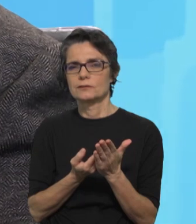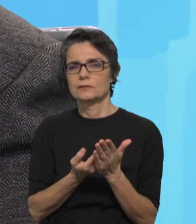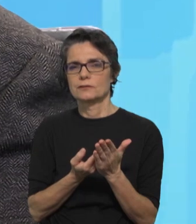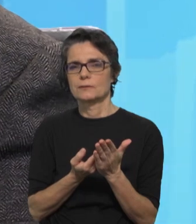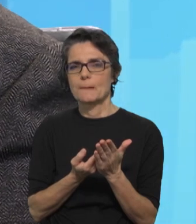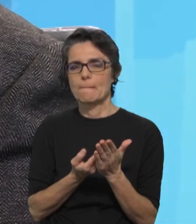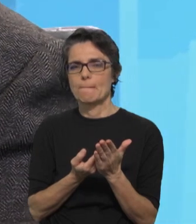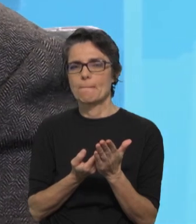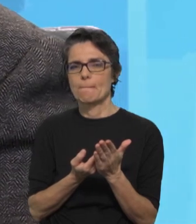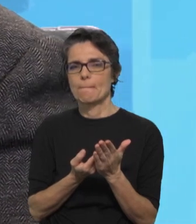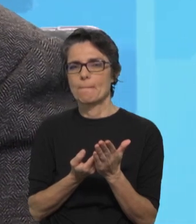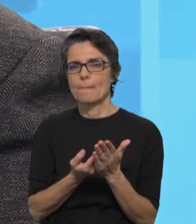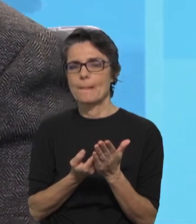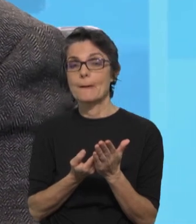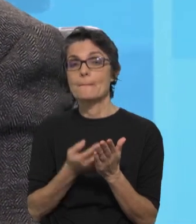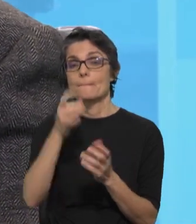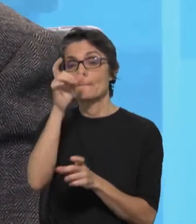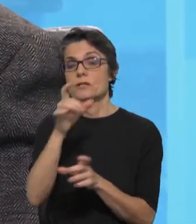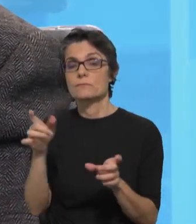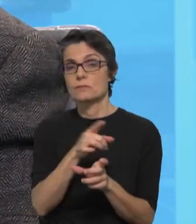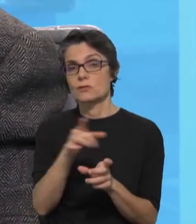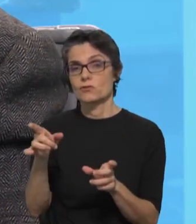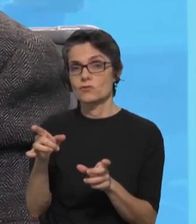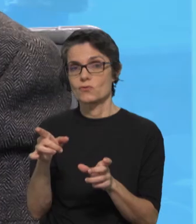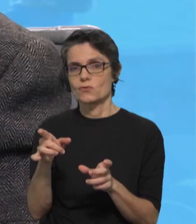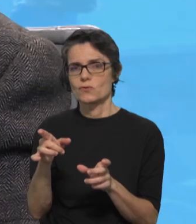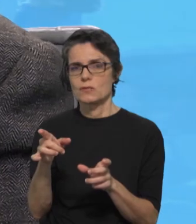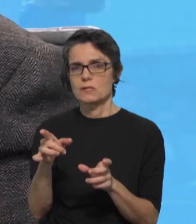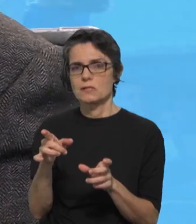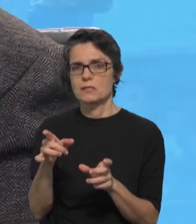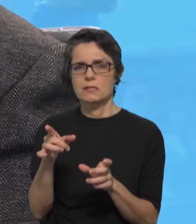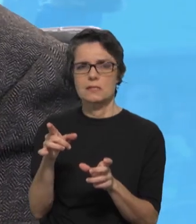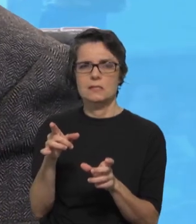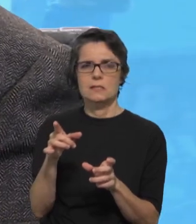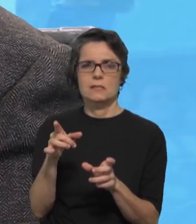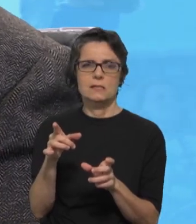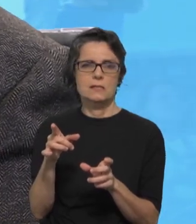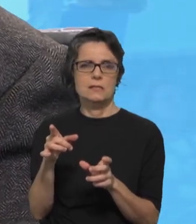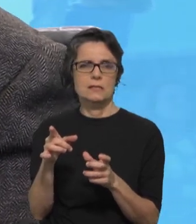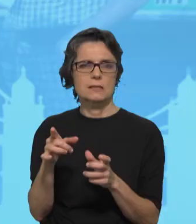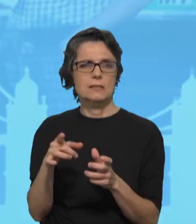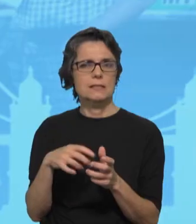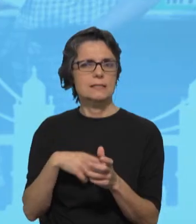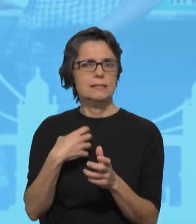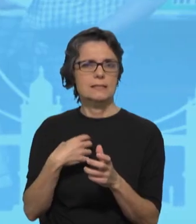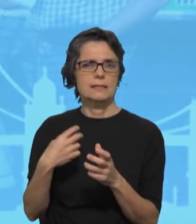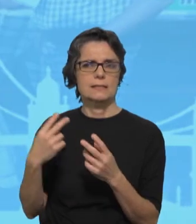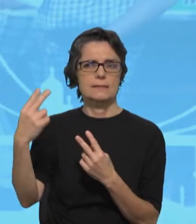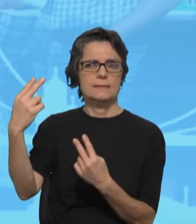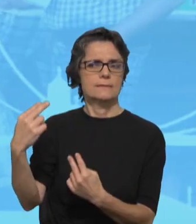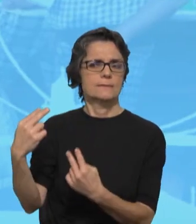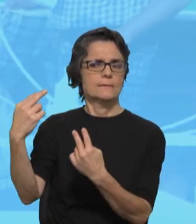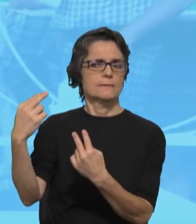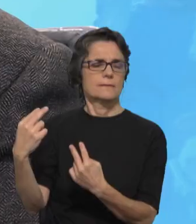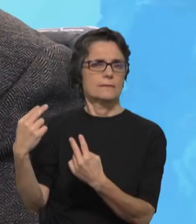são olhados com uma certa desconfiança. uma certa suspeita.